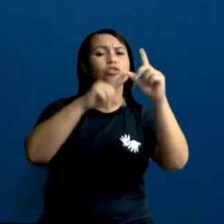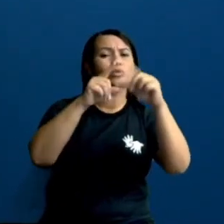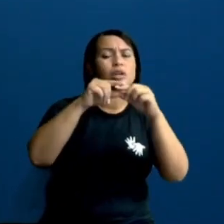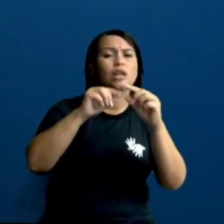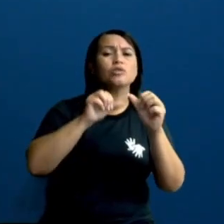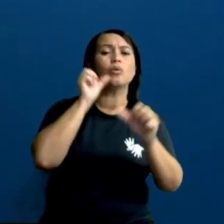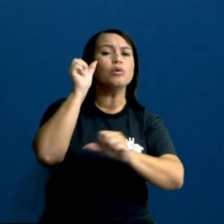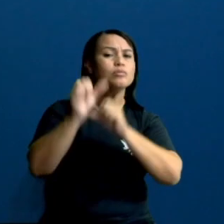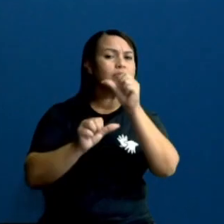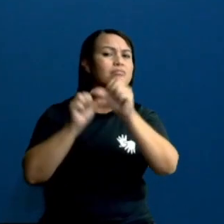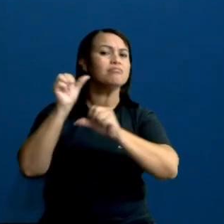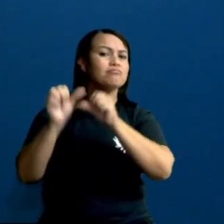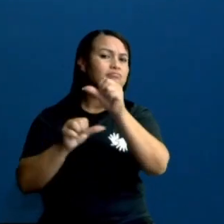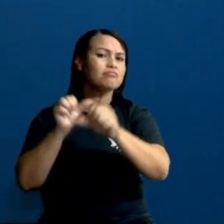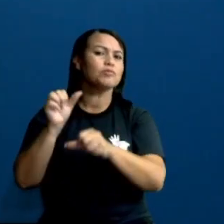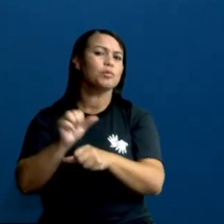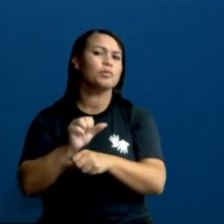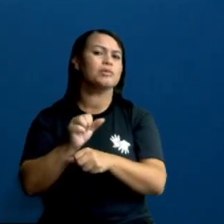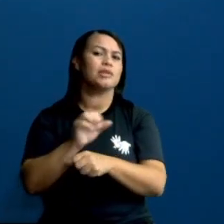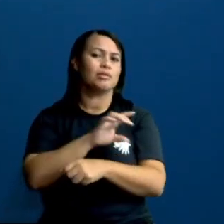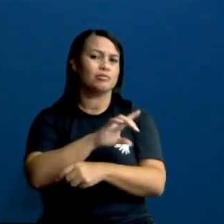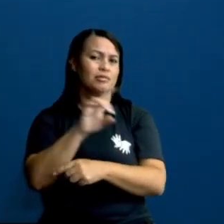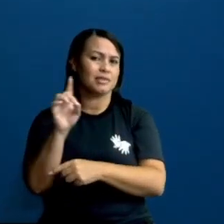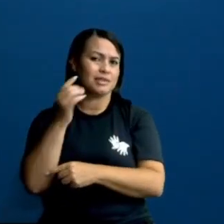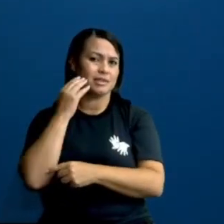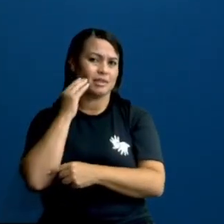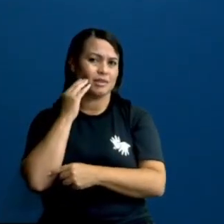variando no decorrer dos dias.